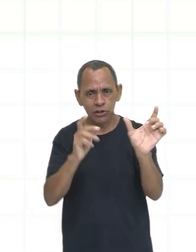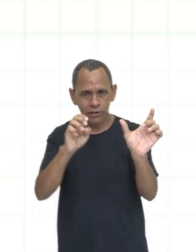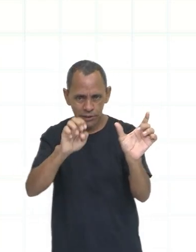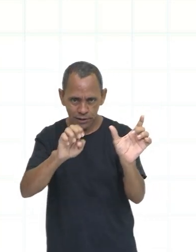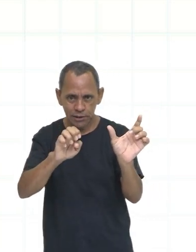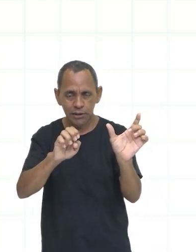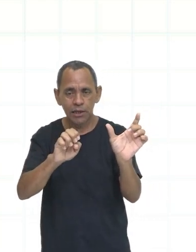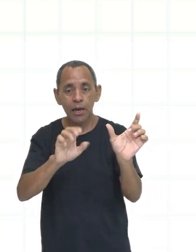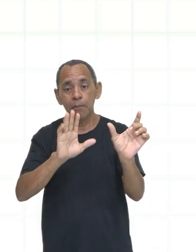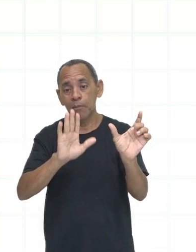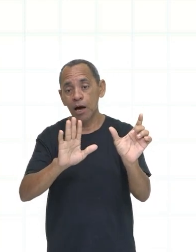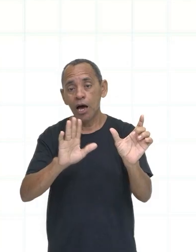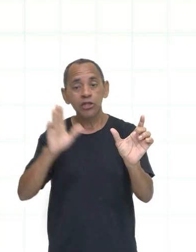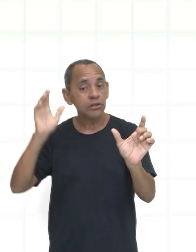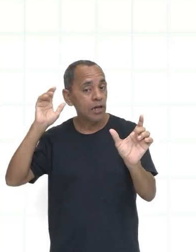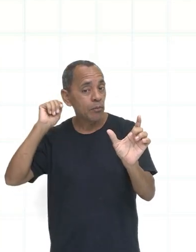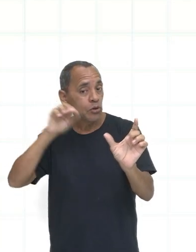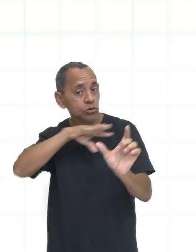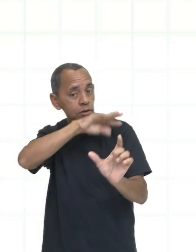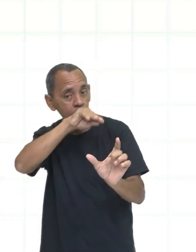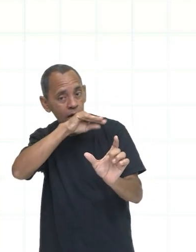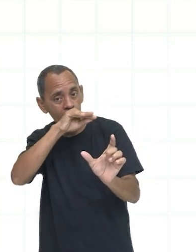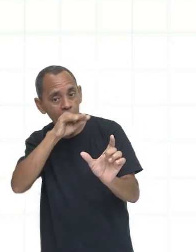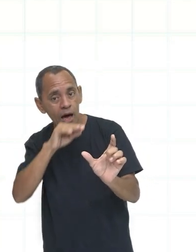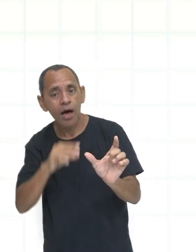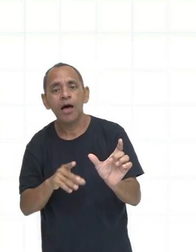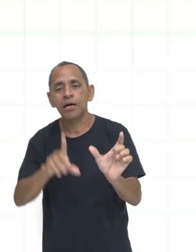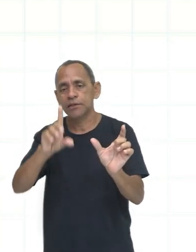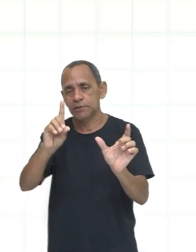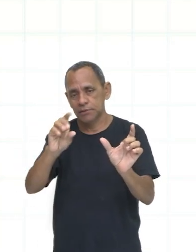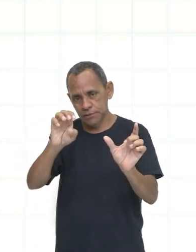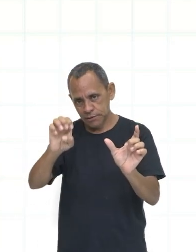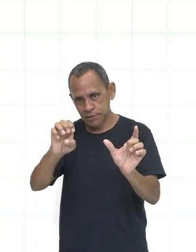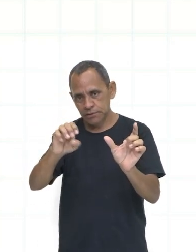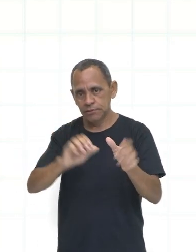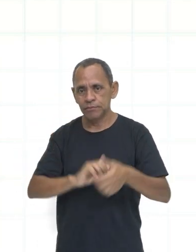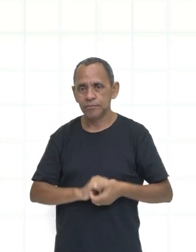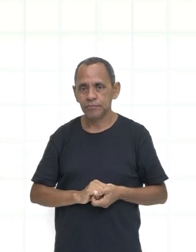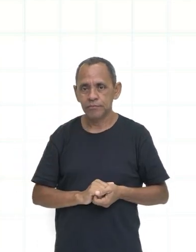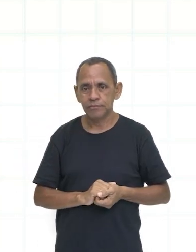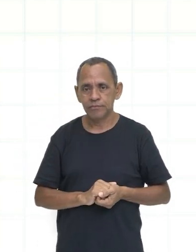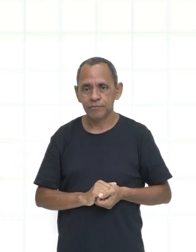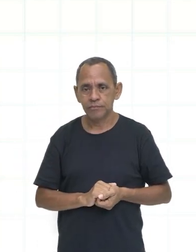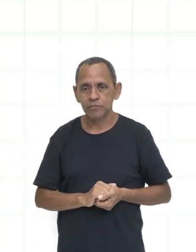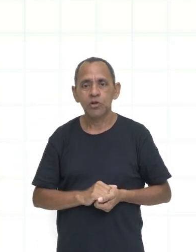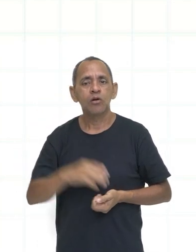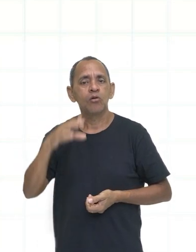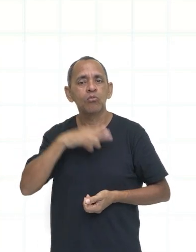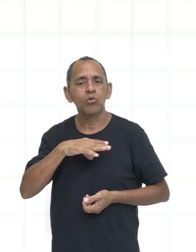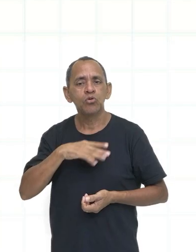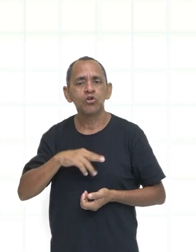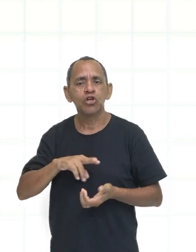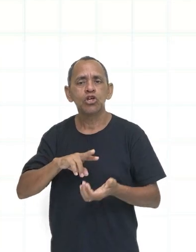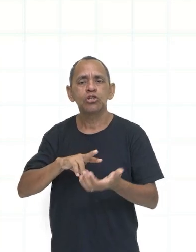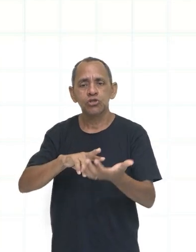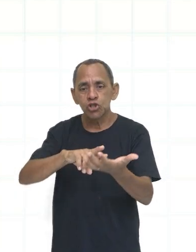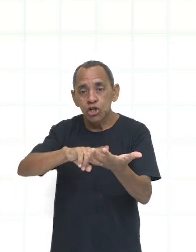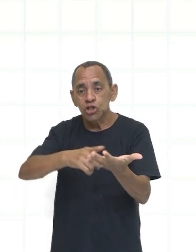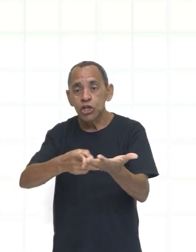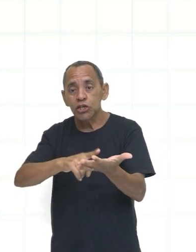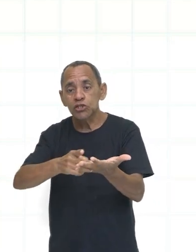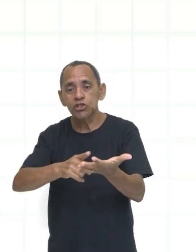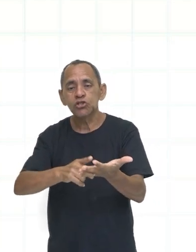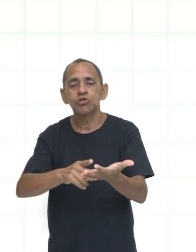queremos especificar exatamente de que substantivo estamos falando. Em português é traduzido como o,